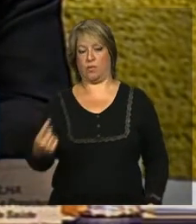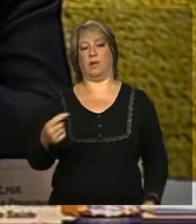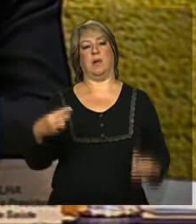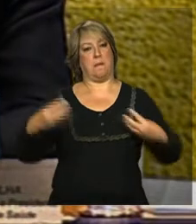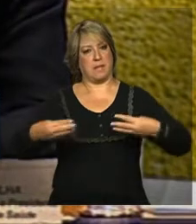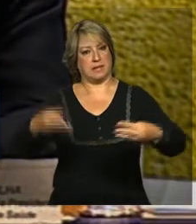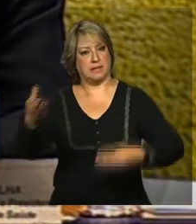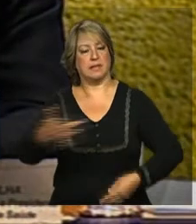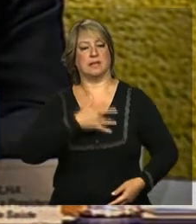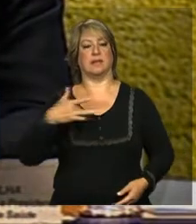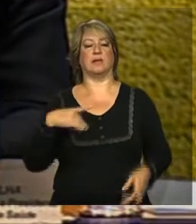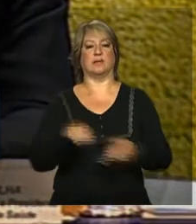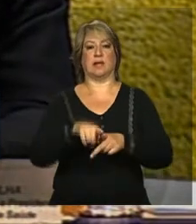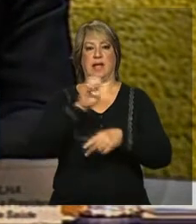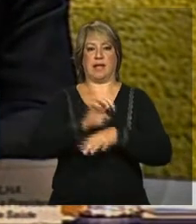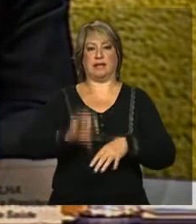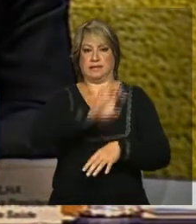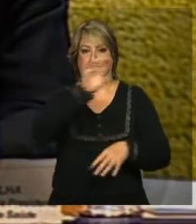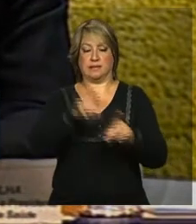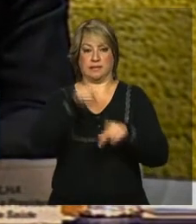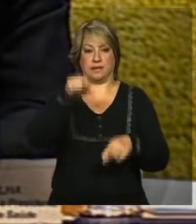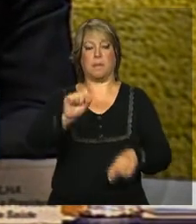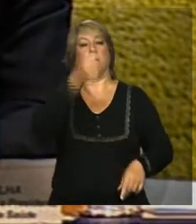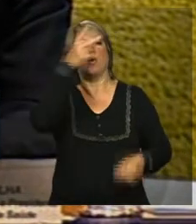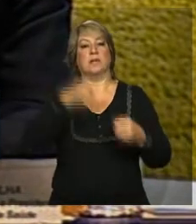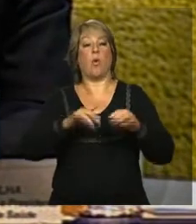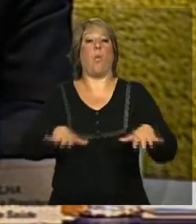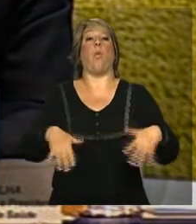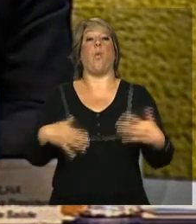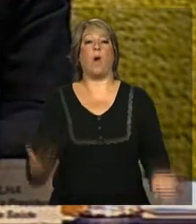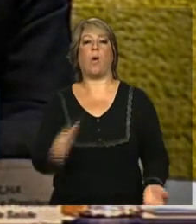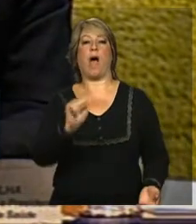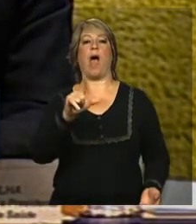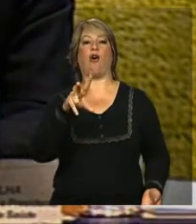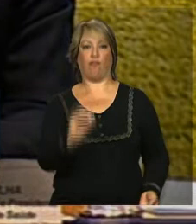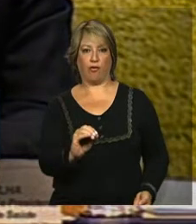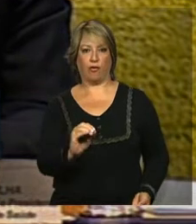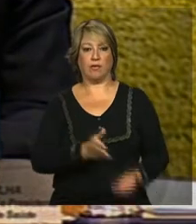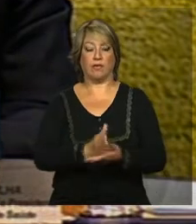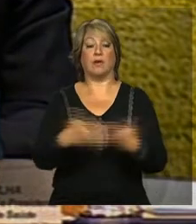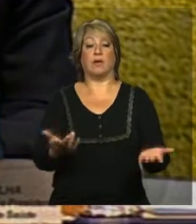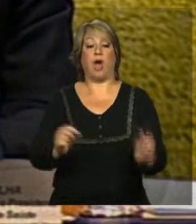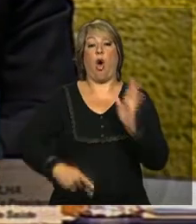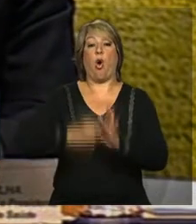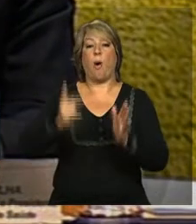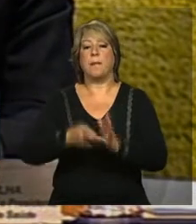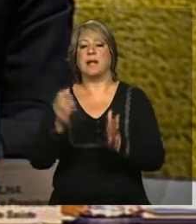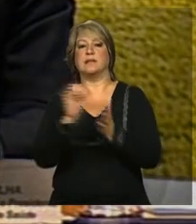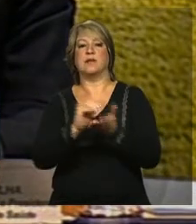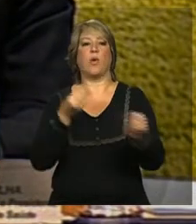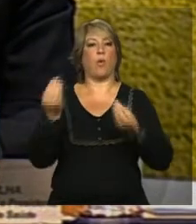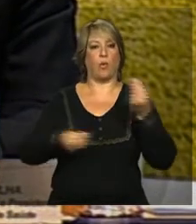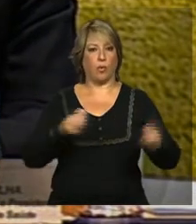Estado do município nessa região de saúde quais e a cena atendidas qualquer ampliação por exemplo de cirurgias Ministério